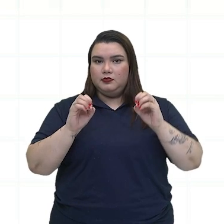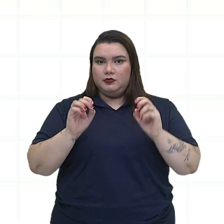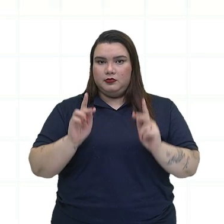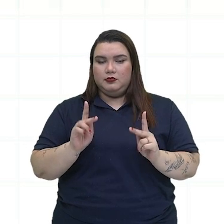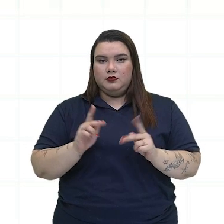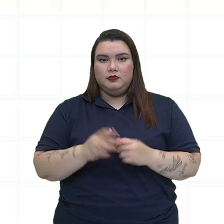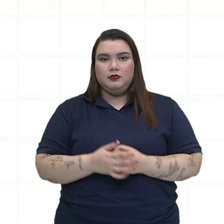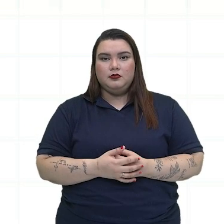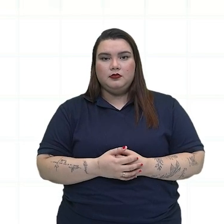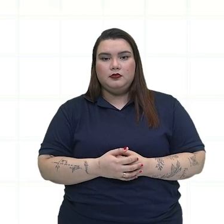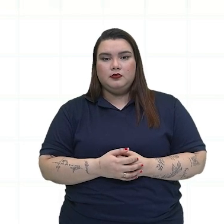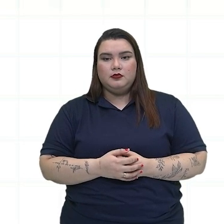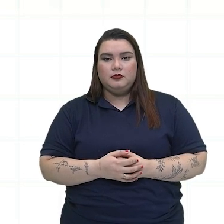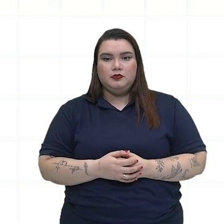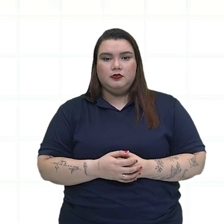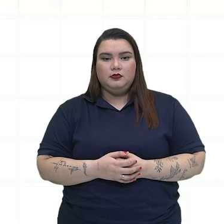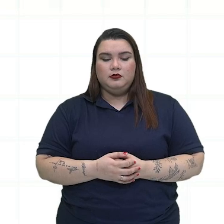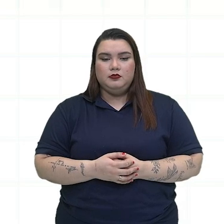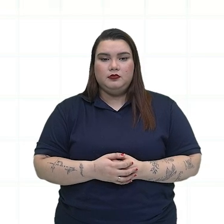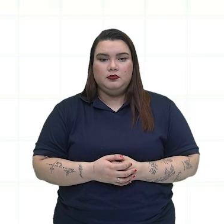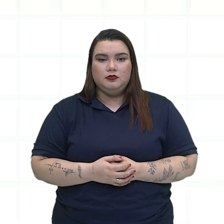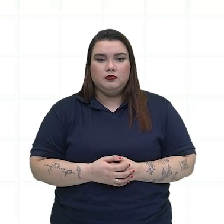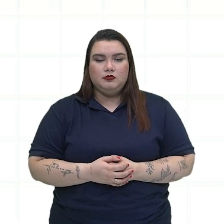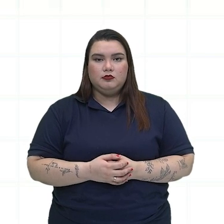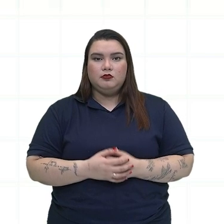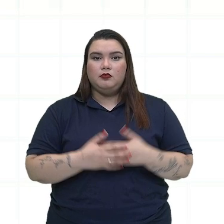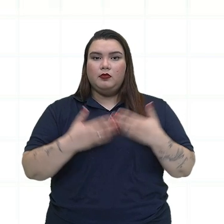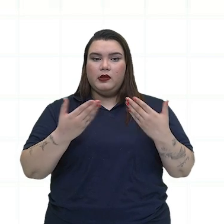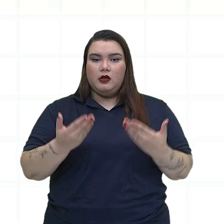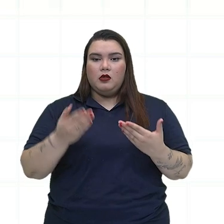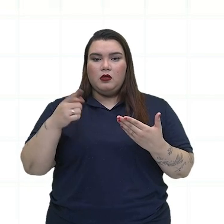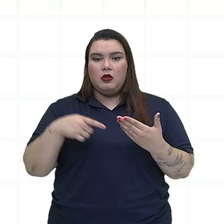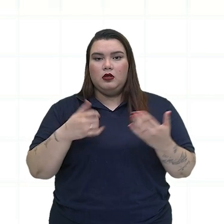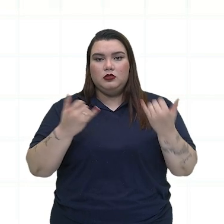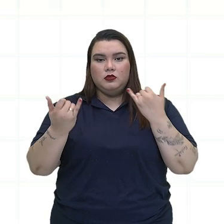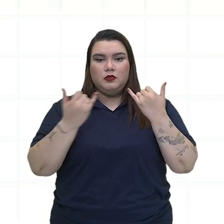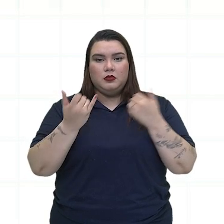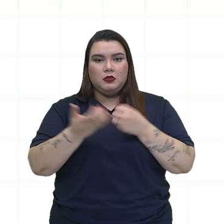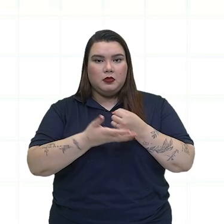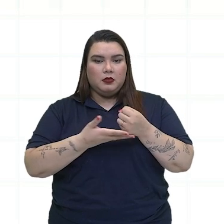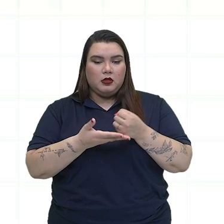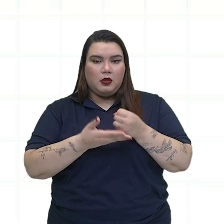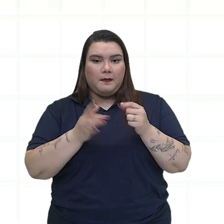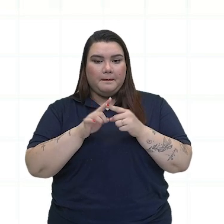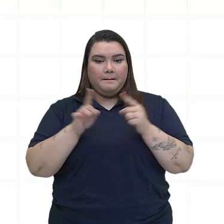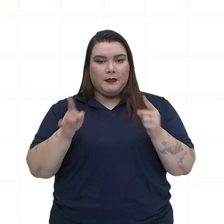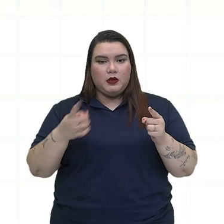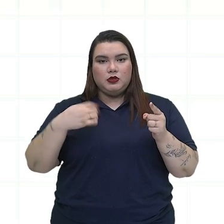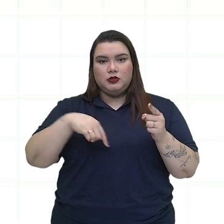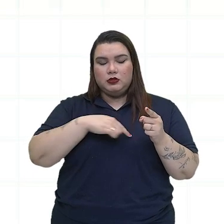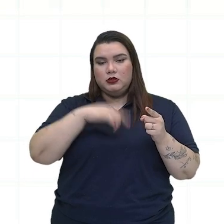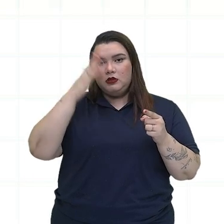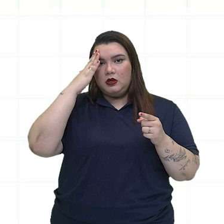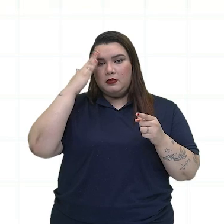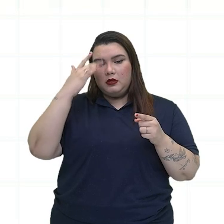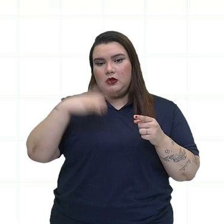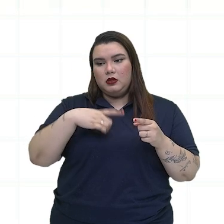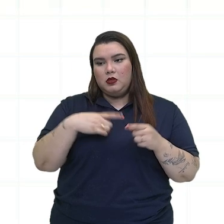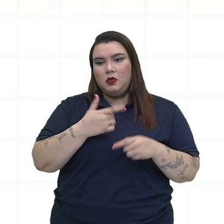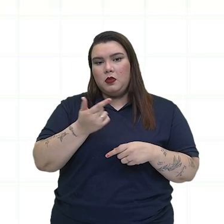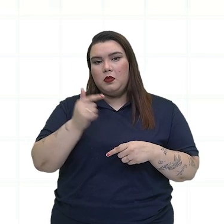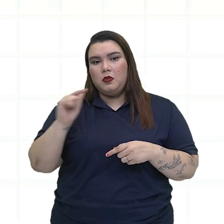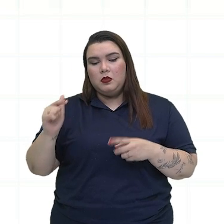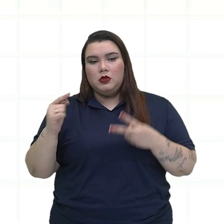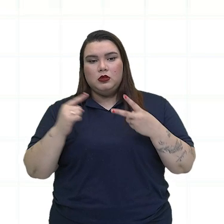que é o gênero, ok? Aqui são as informações básicas, mas nós dissemos que tem outra